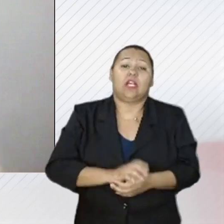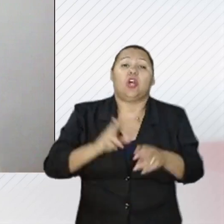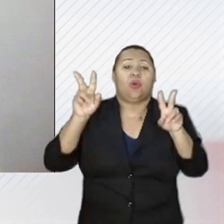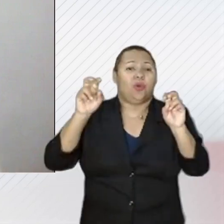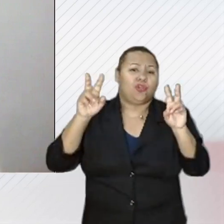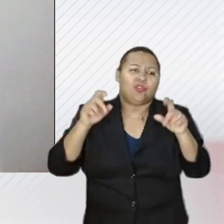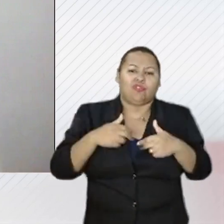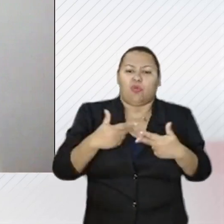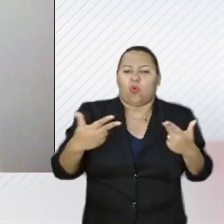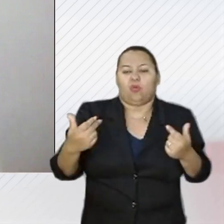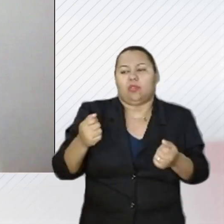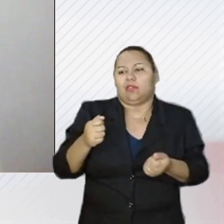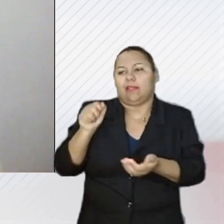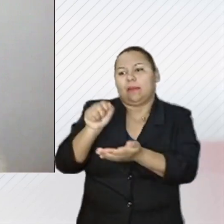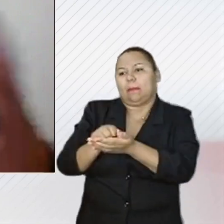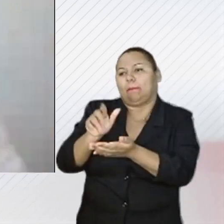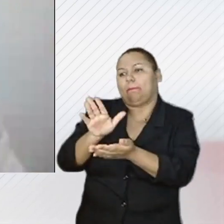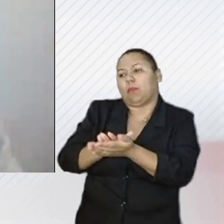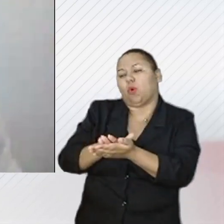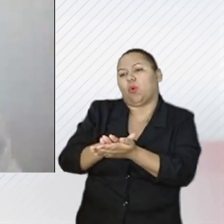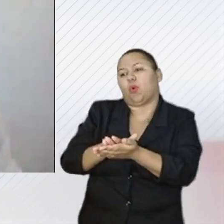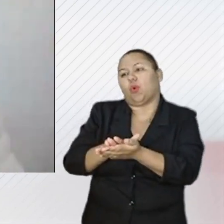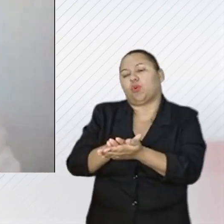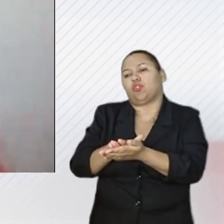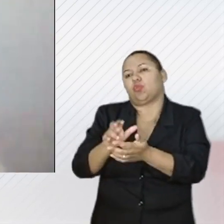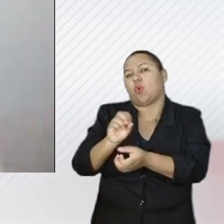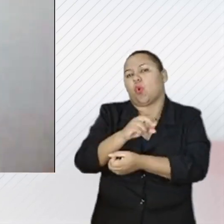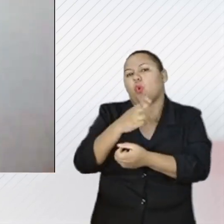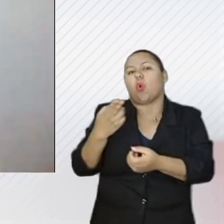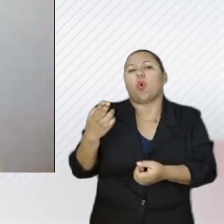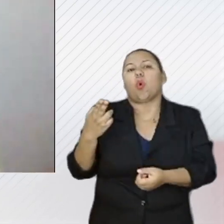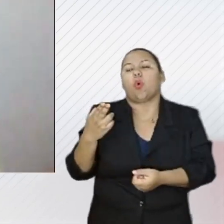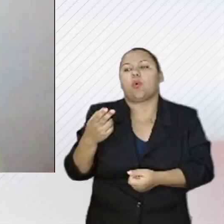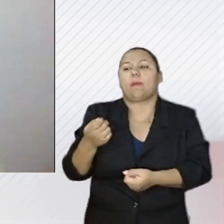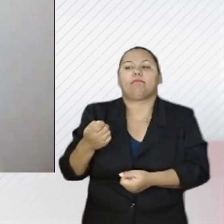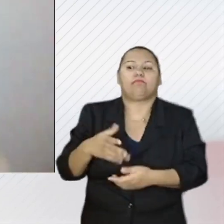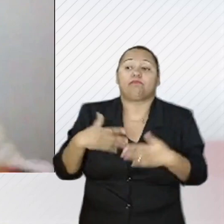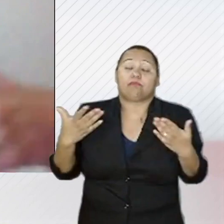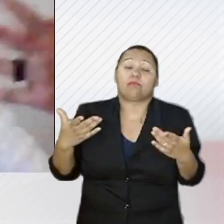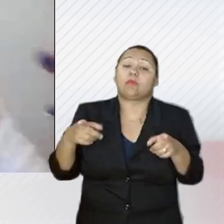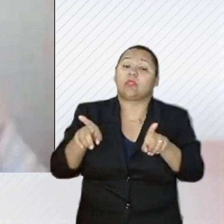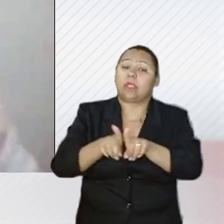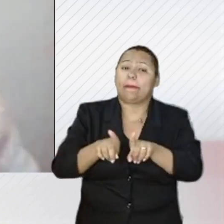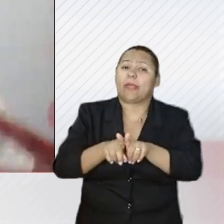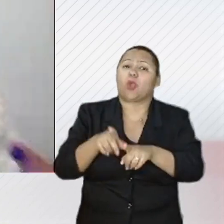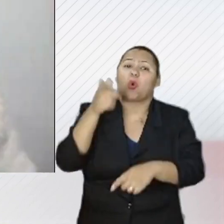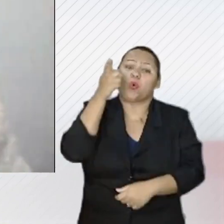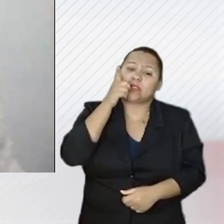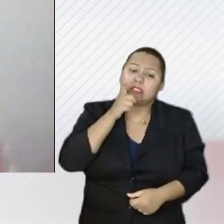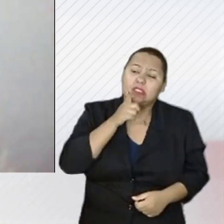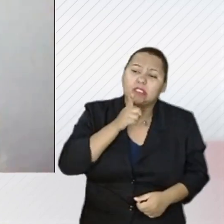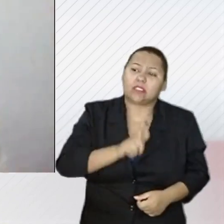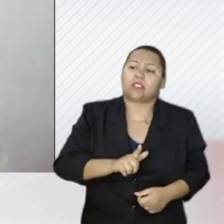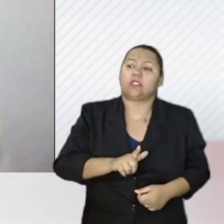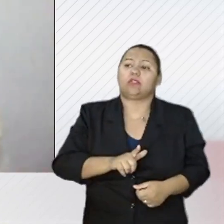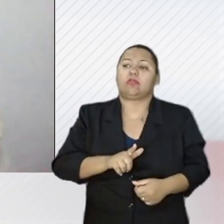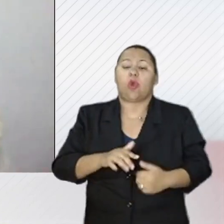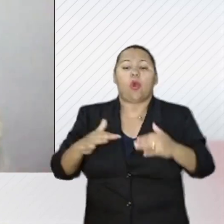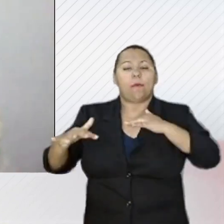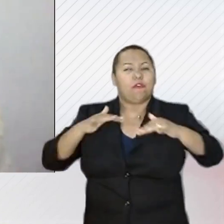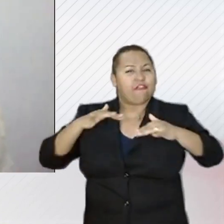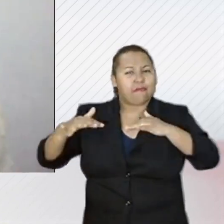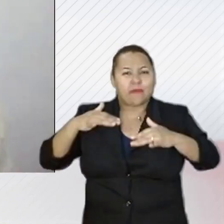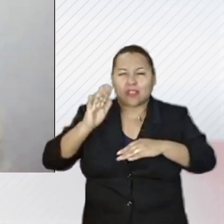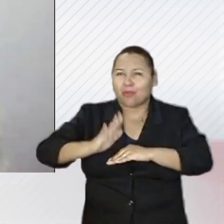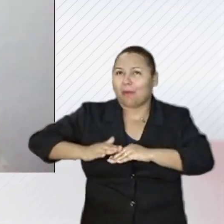repasse de produtos, né, primários, mas também, né, a gente conseguir ter mais o desenvolvimento cada vez maior da indústria.